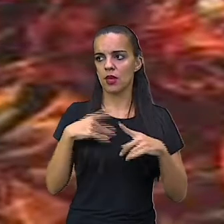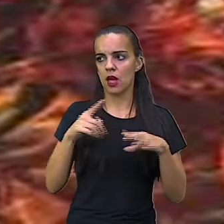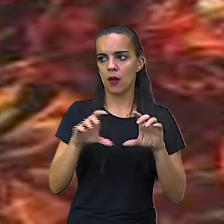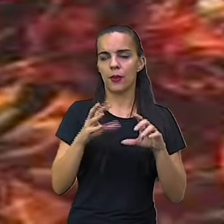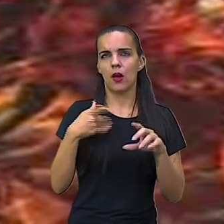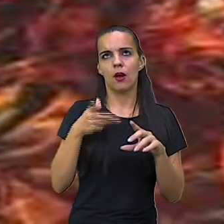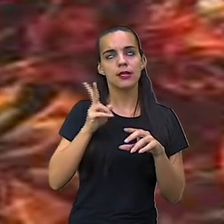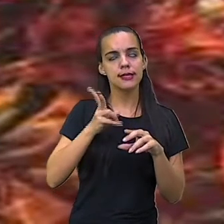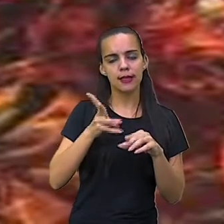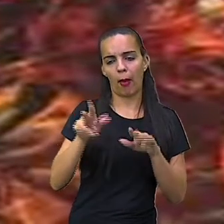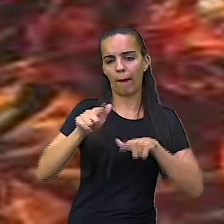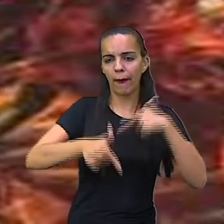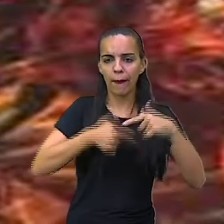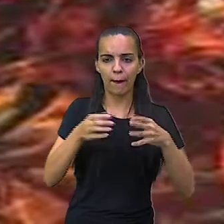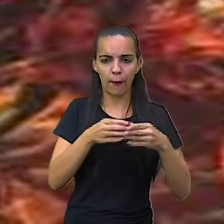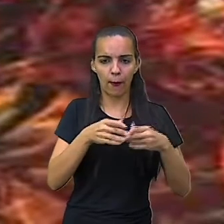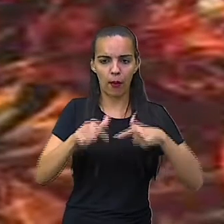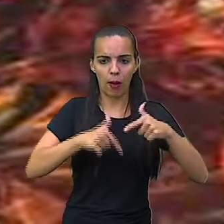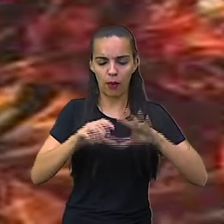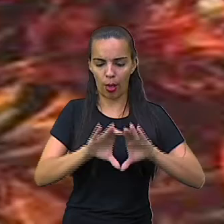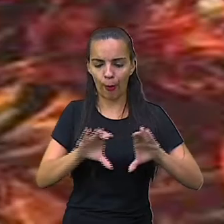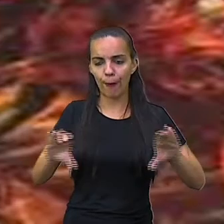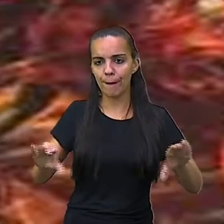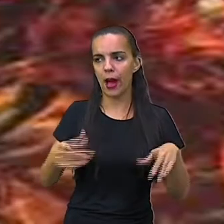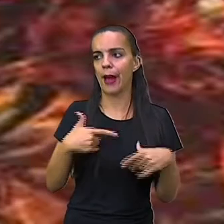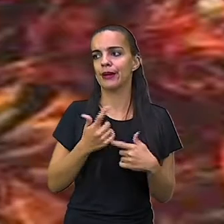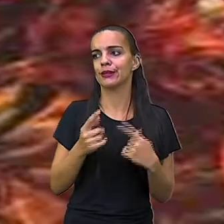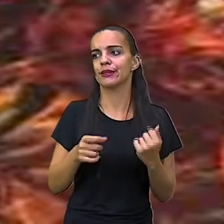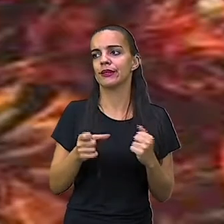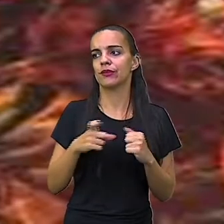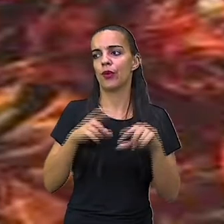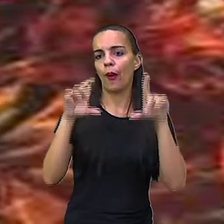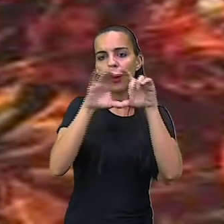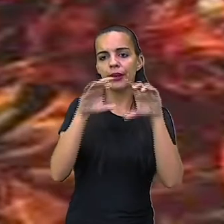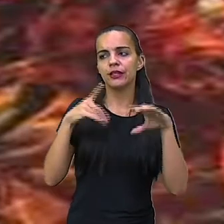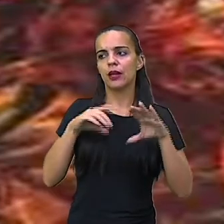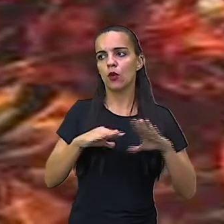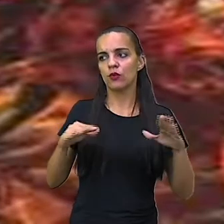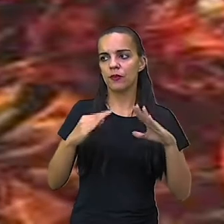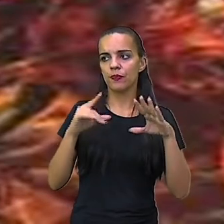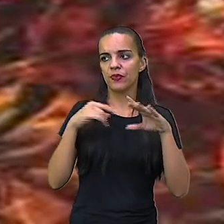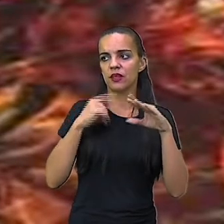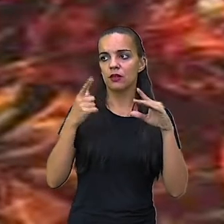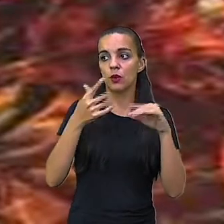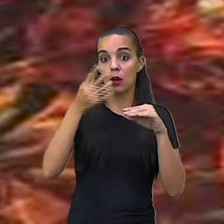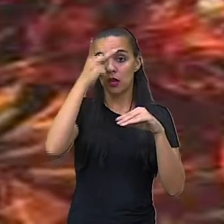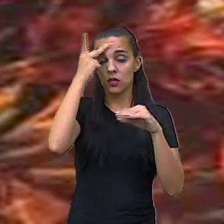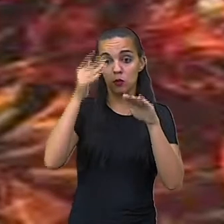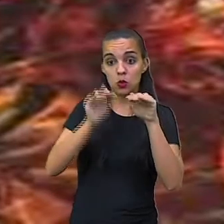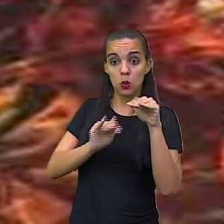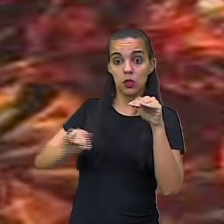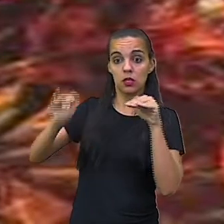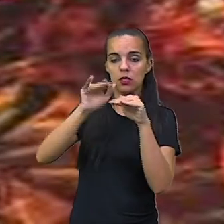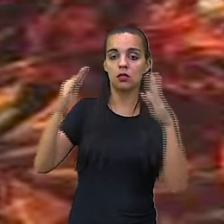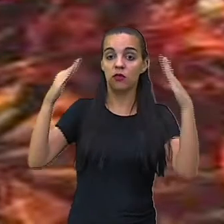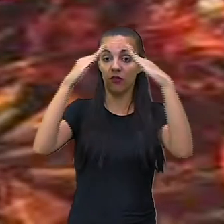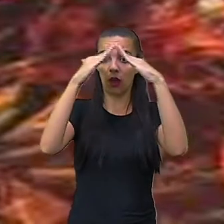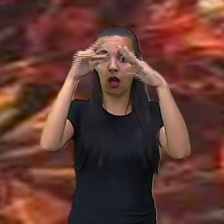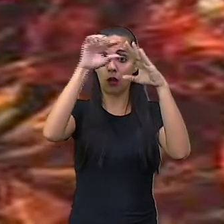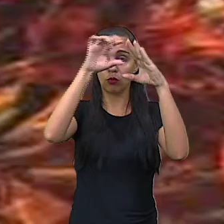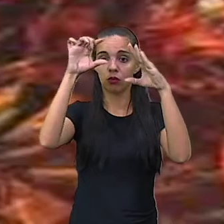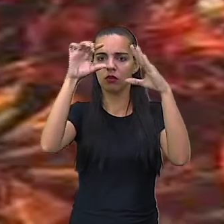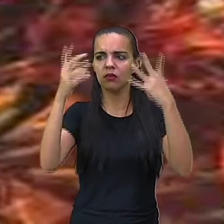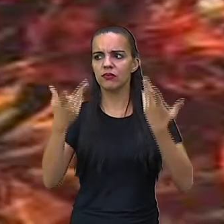como sempre, fazem parte da base dessa pirâmide, sustentando,